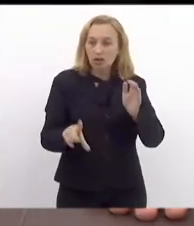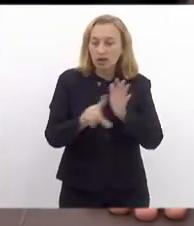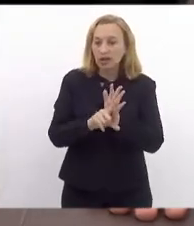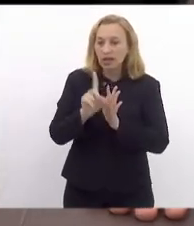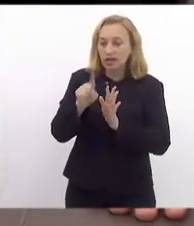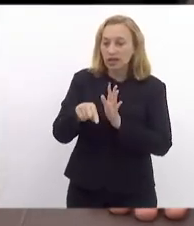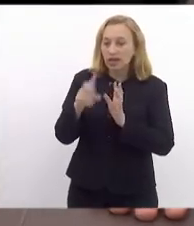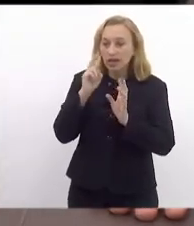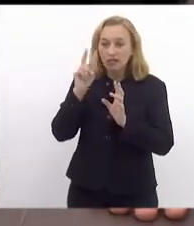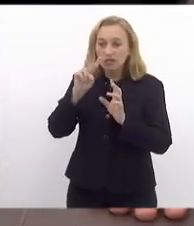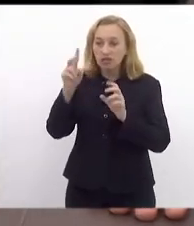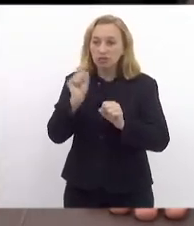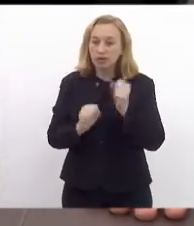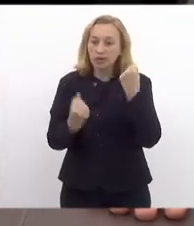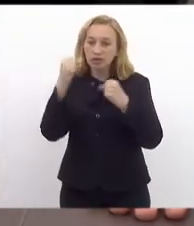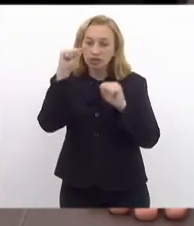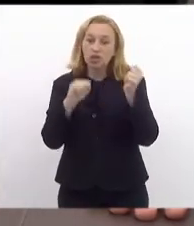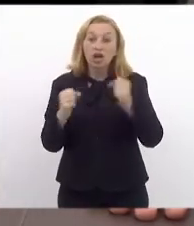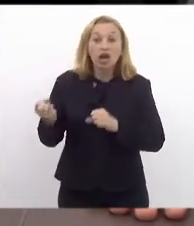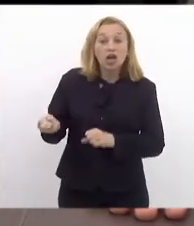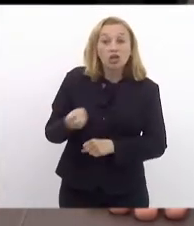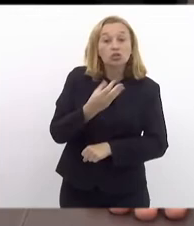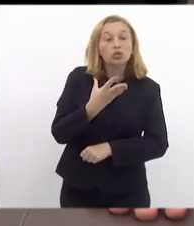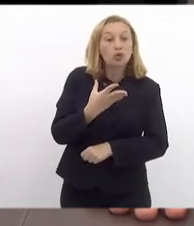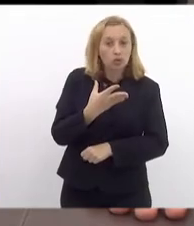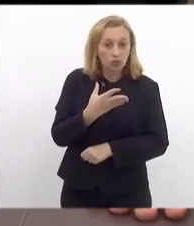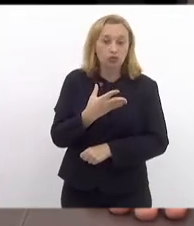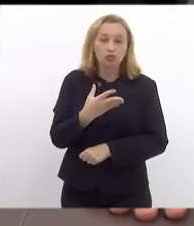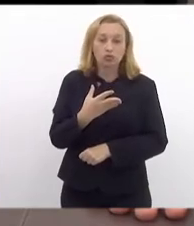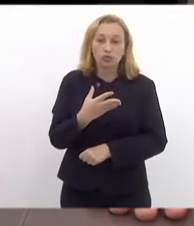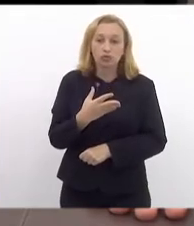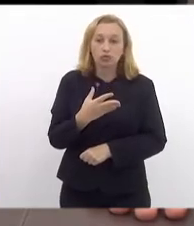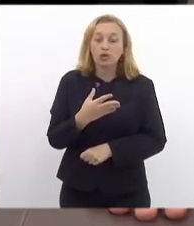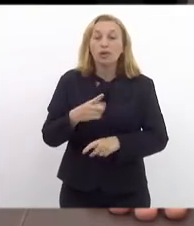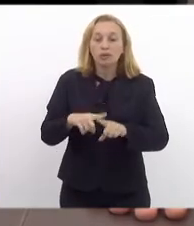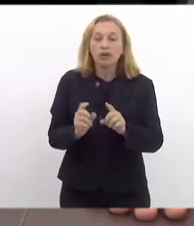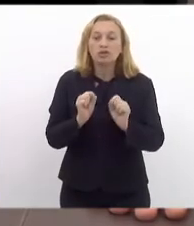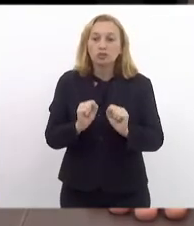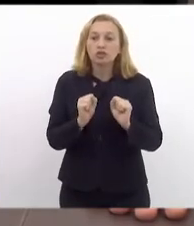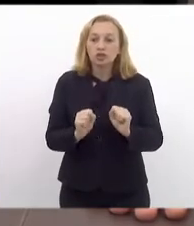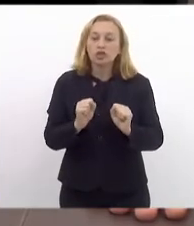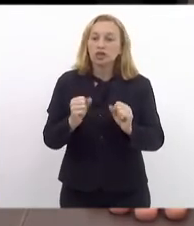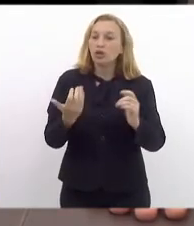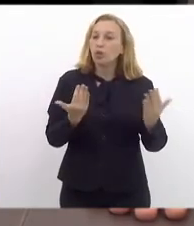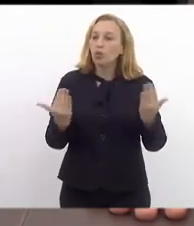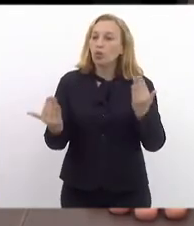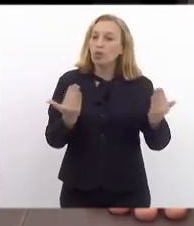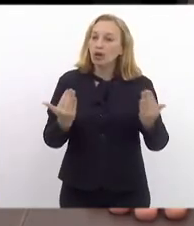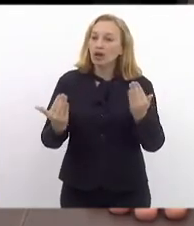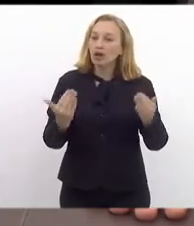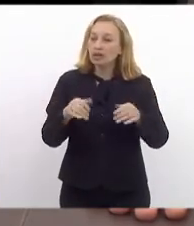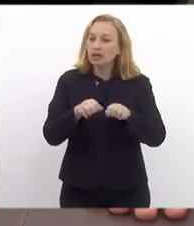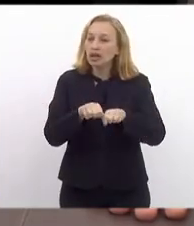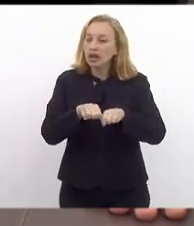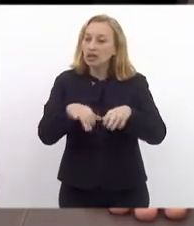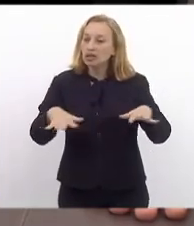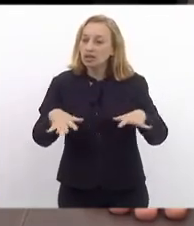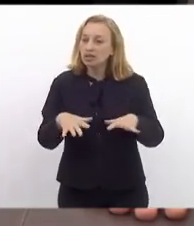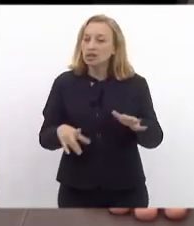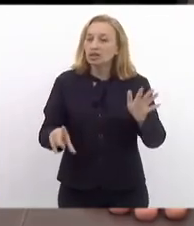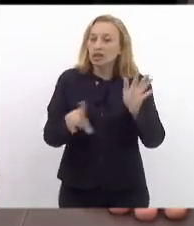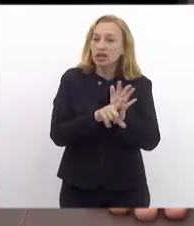indústria na seria uma novidade no ordenamento Fluminense mas a gente poderia compará-la a extensão da lei